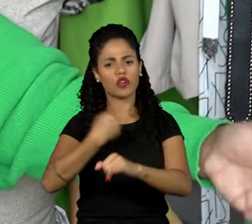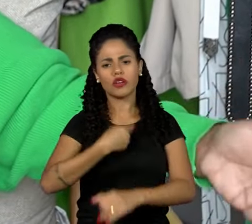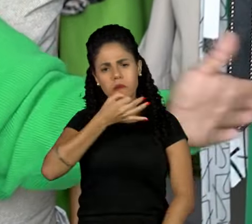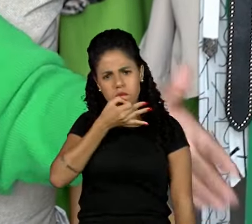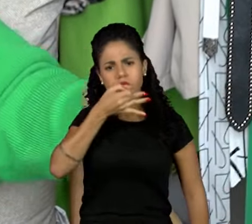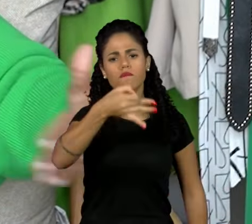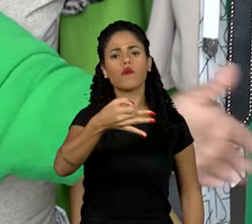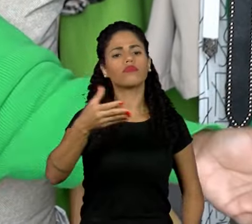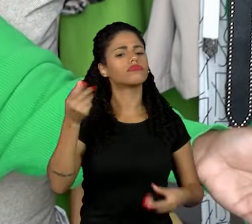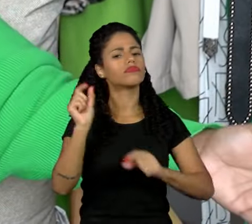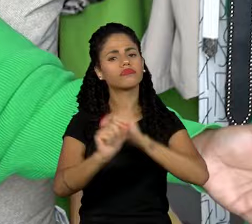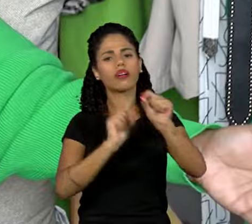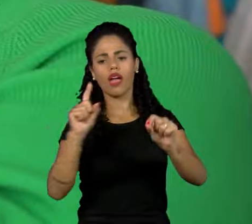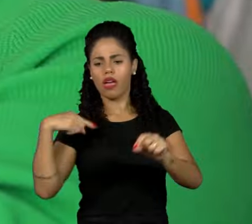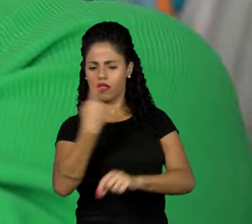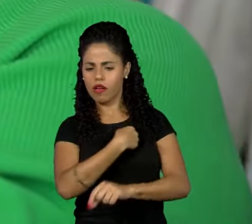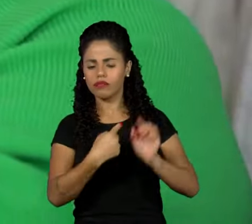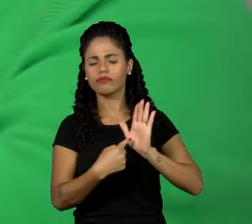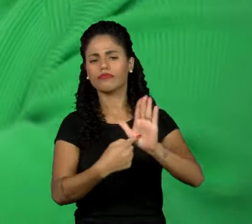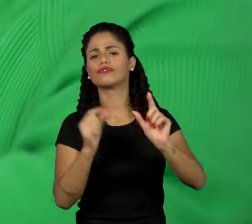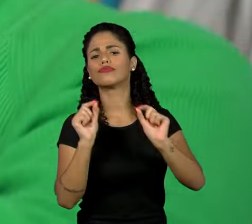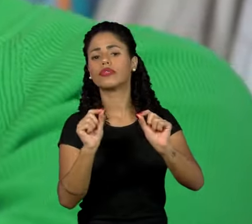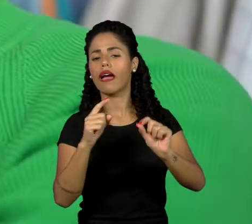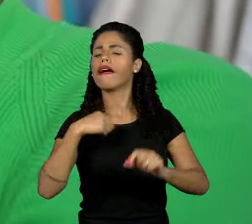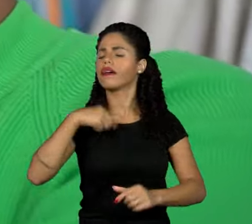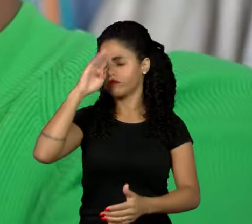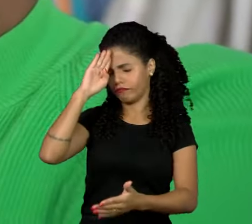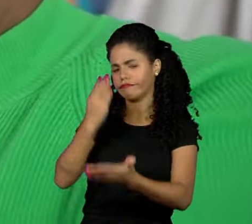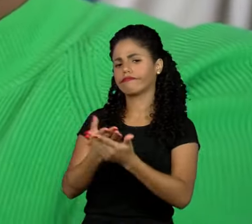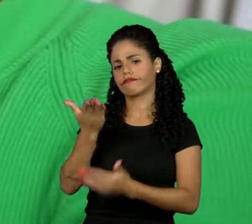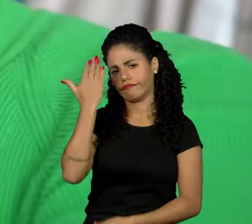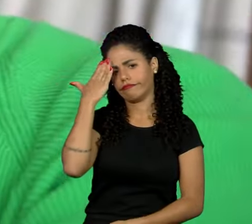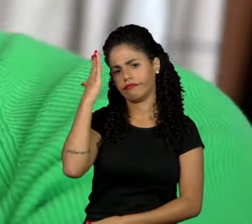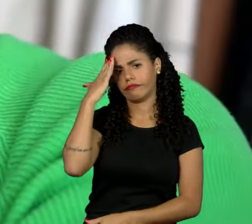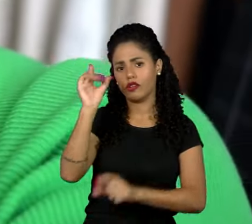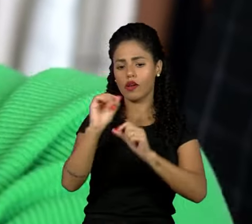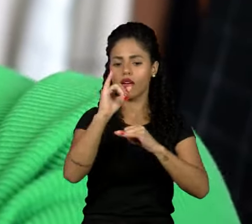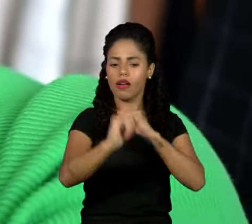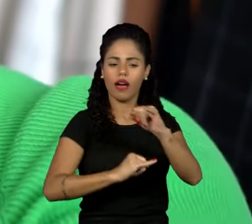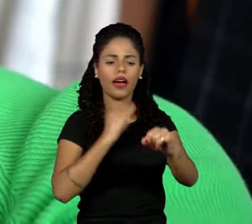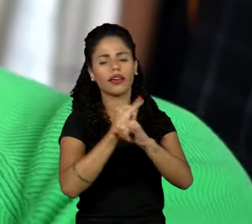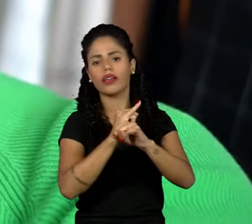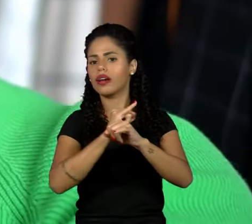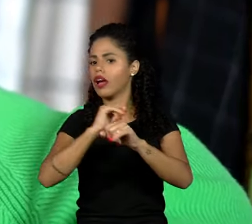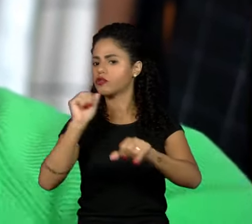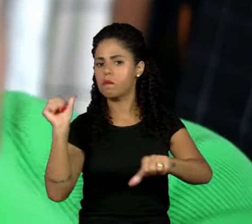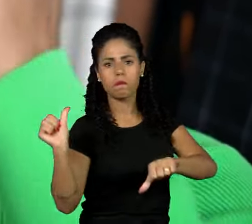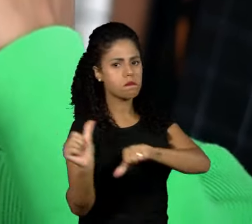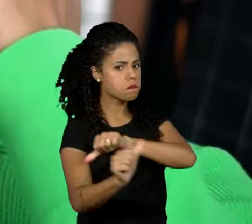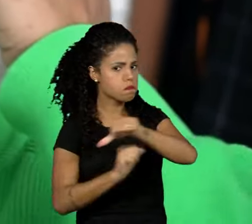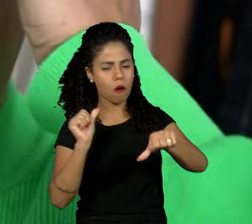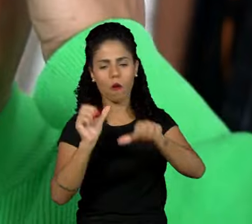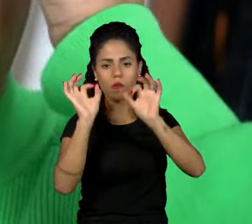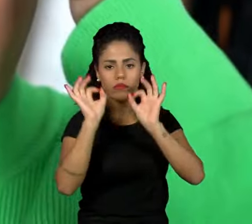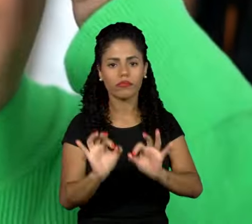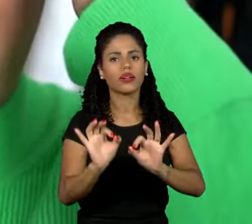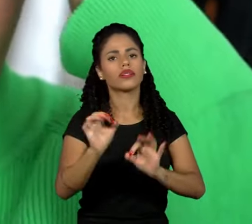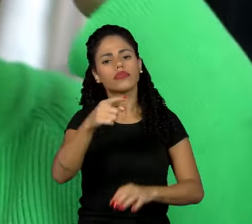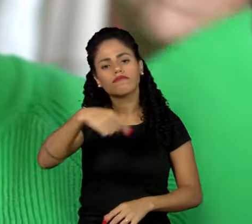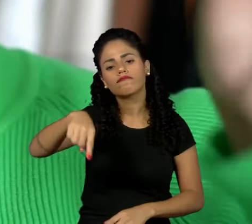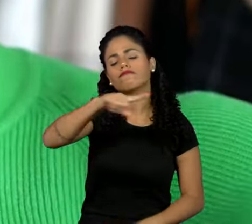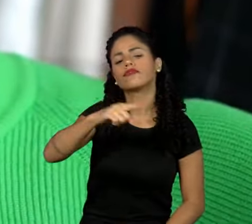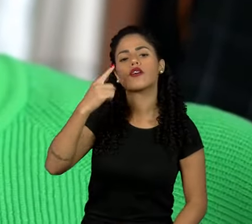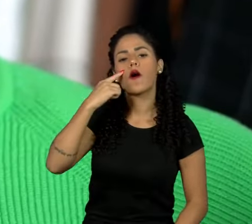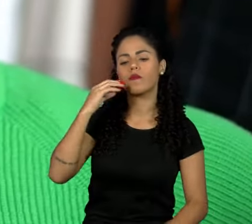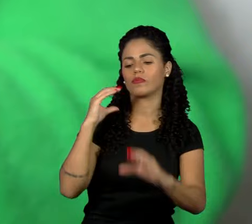de mostrar quem é que nós somos. Eu acredito que a internet trouxe pra gente uma virada de mesa e obrigou que os veículos